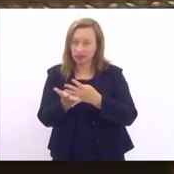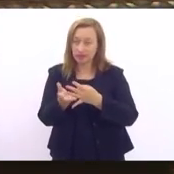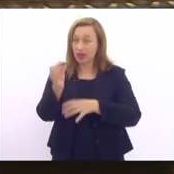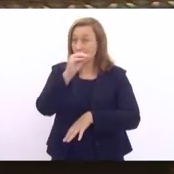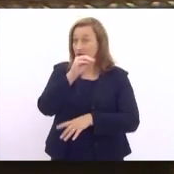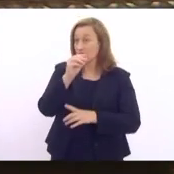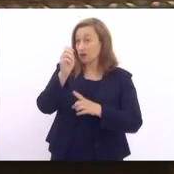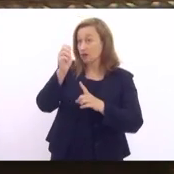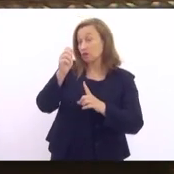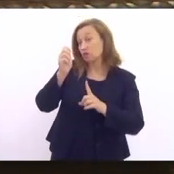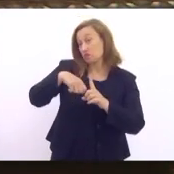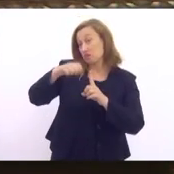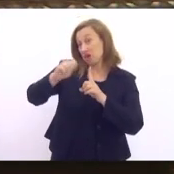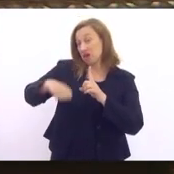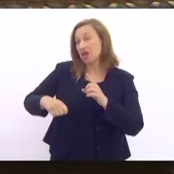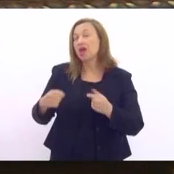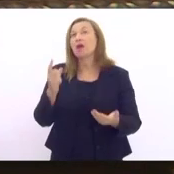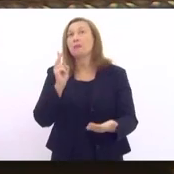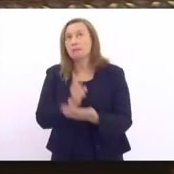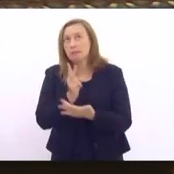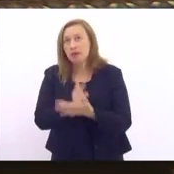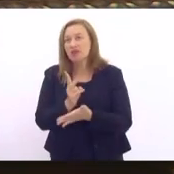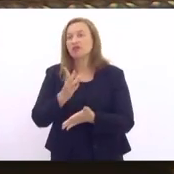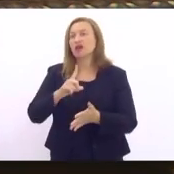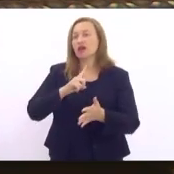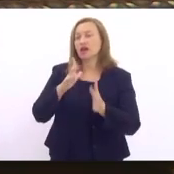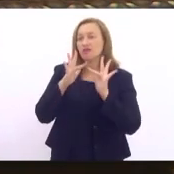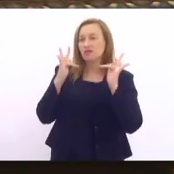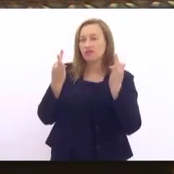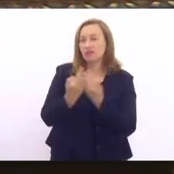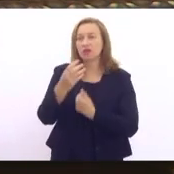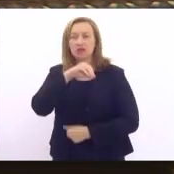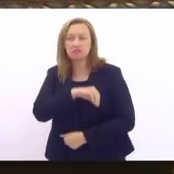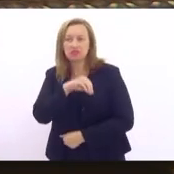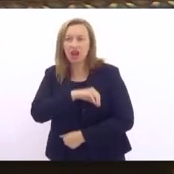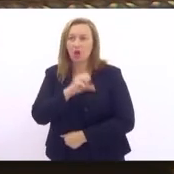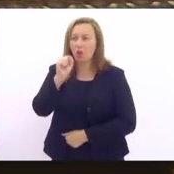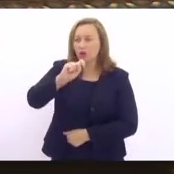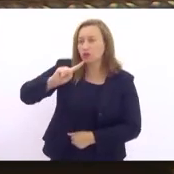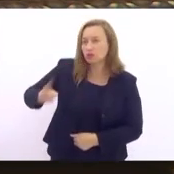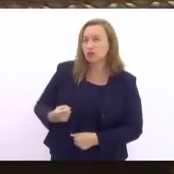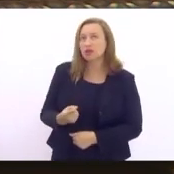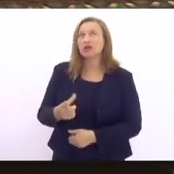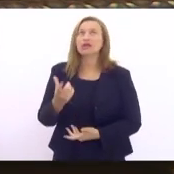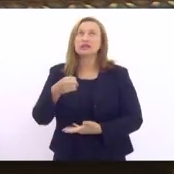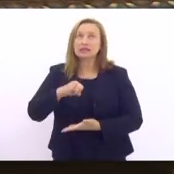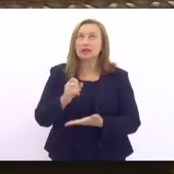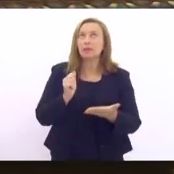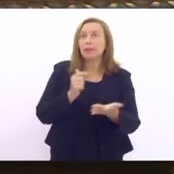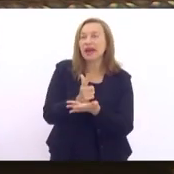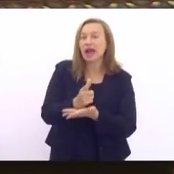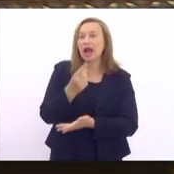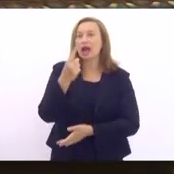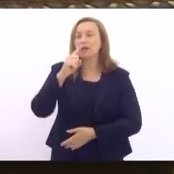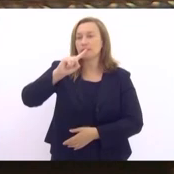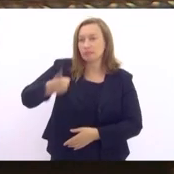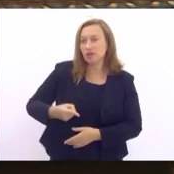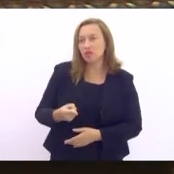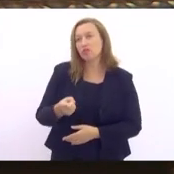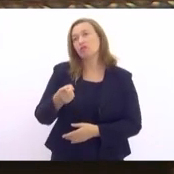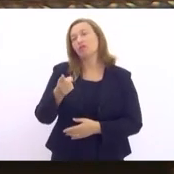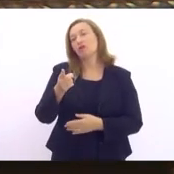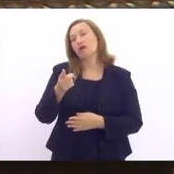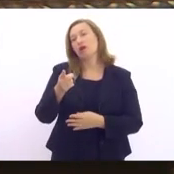de 8 mil, se tiver que pagar R$ 1.000 por mês, e o Estado, quando fizer